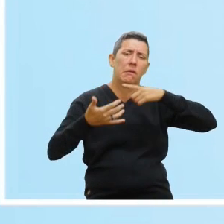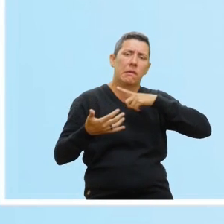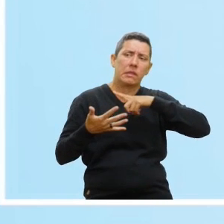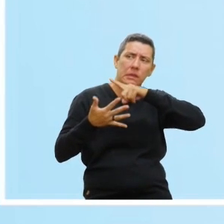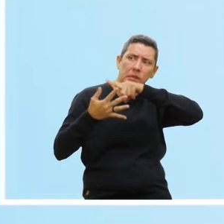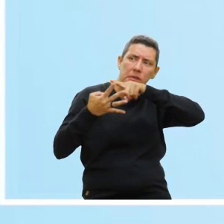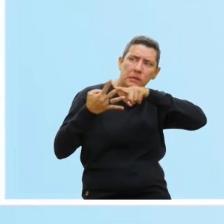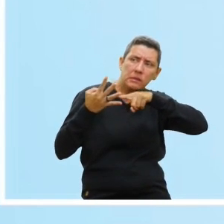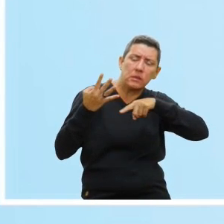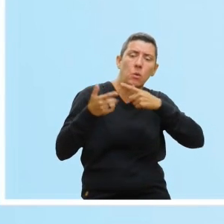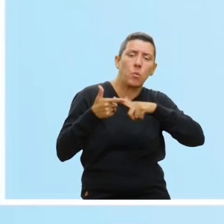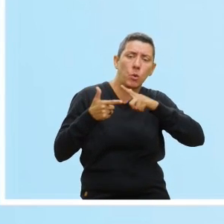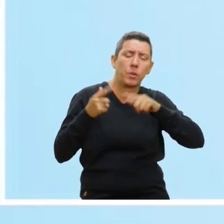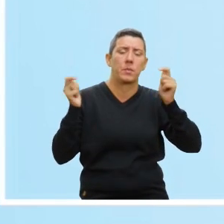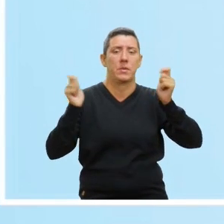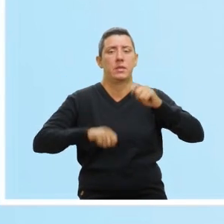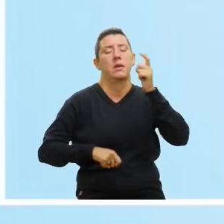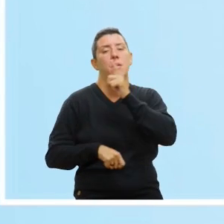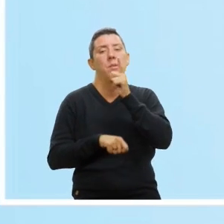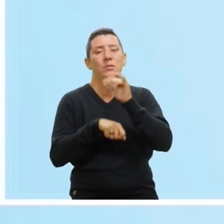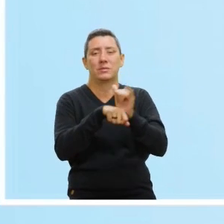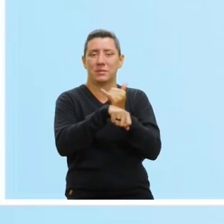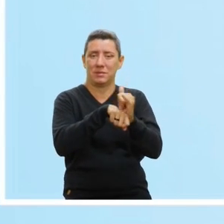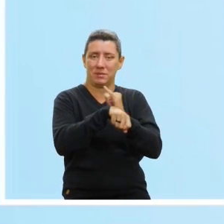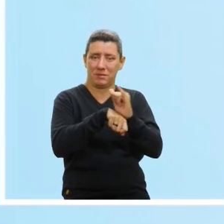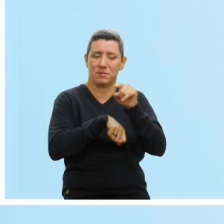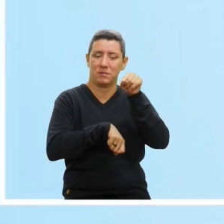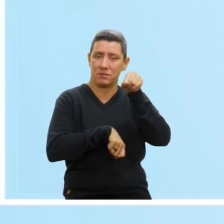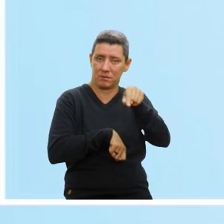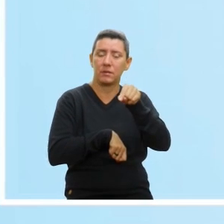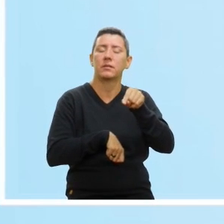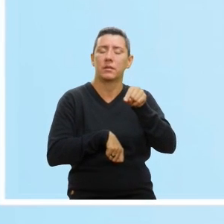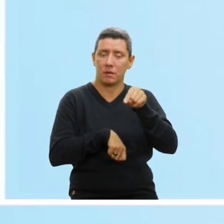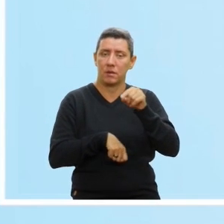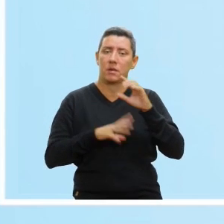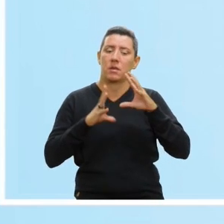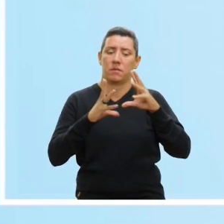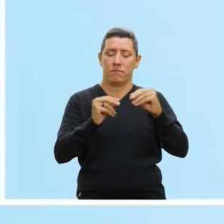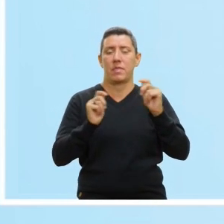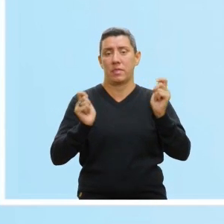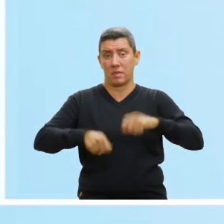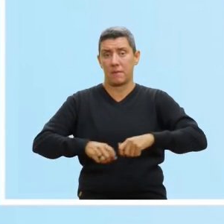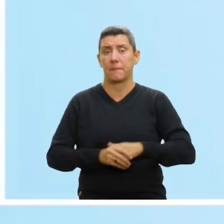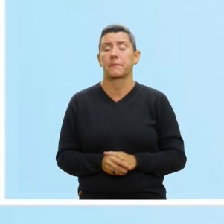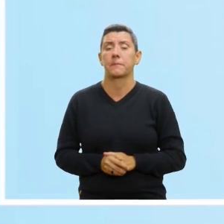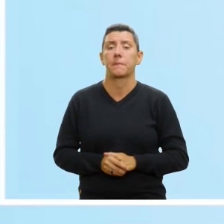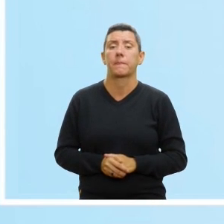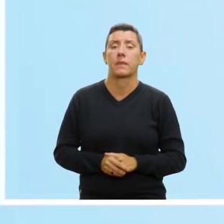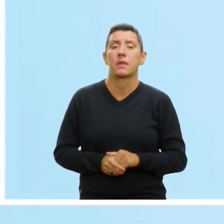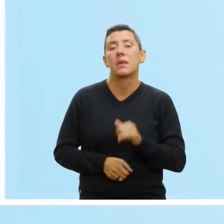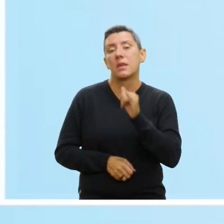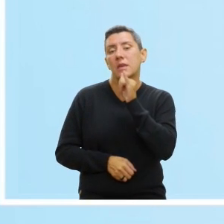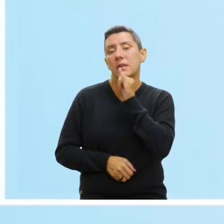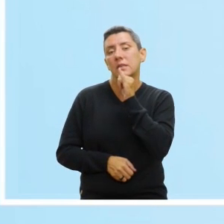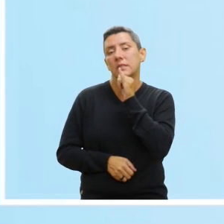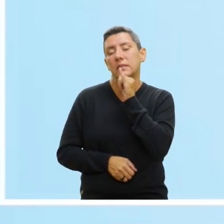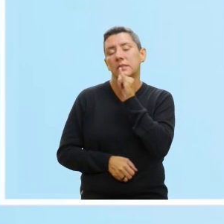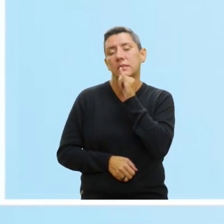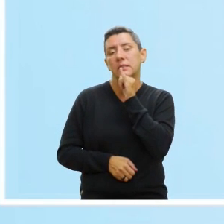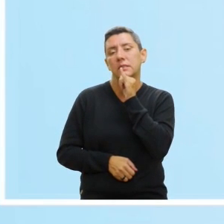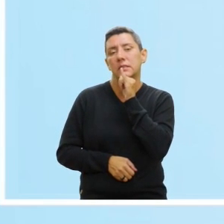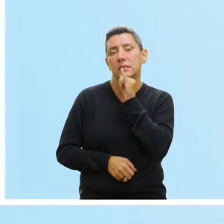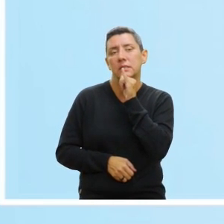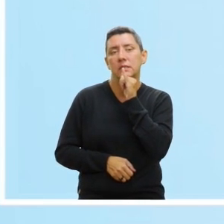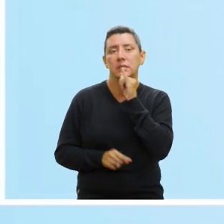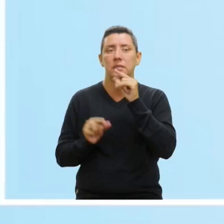sem problemas. Tá? Então, a transmissão DWDM ela precisa garantir tudo isso hoje. Então, aqui como um exemplo, né, de o